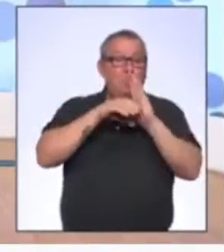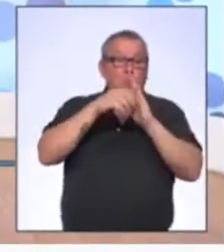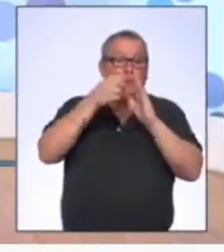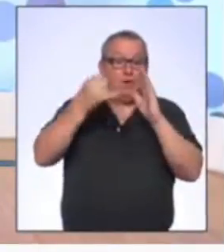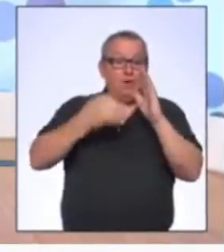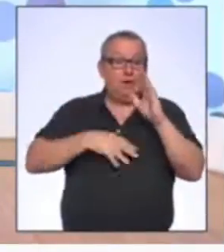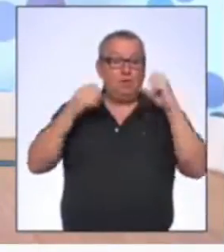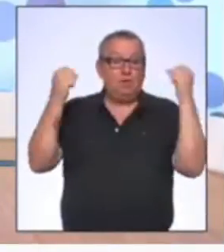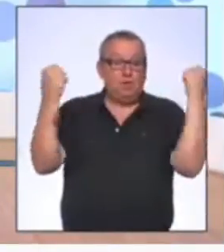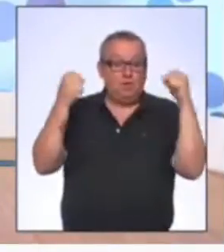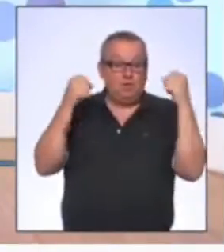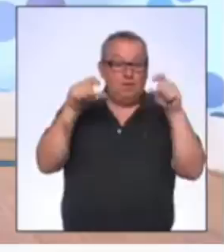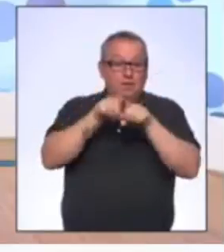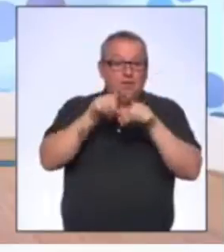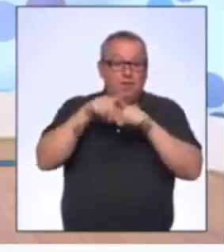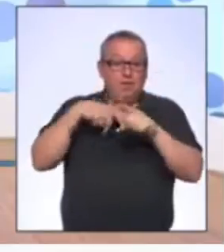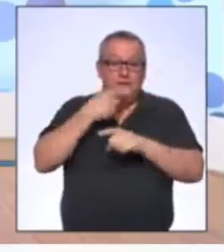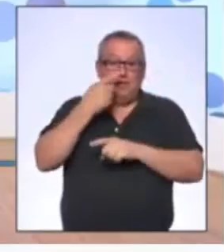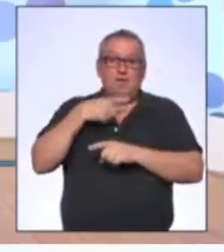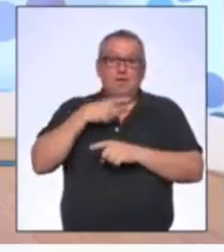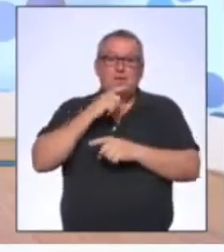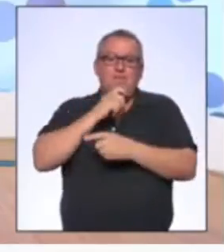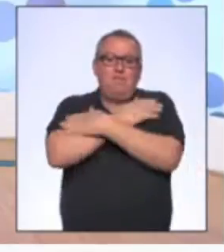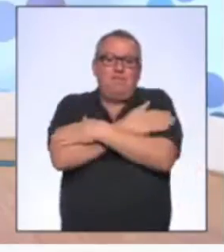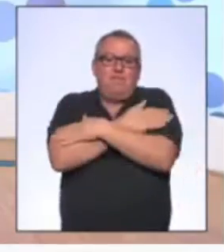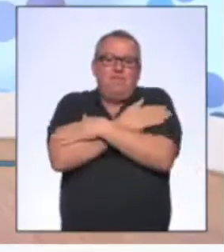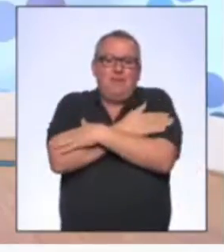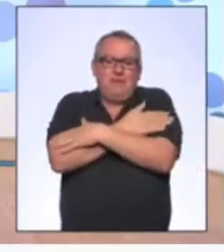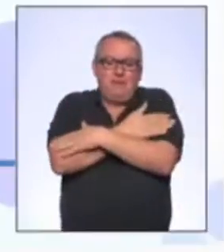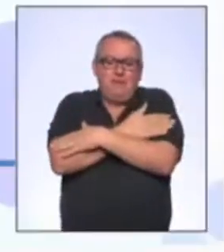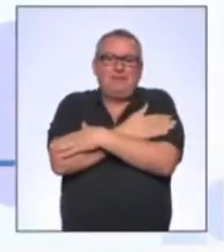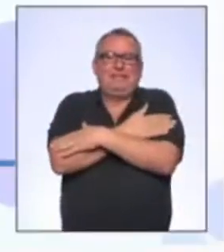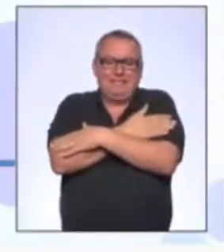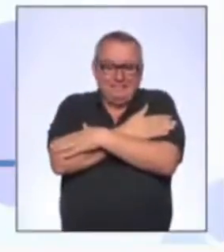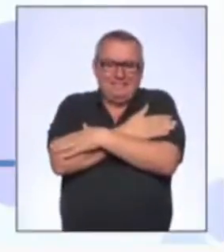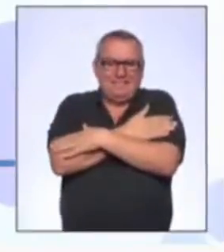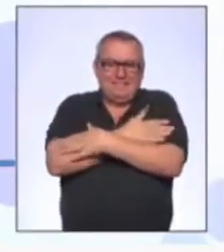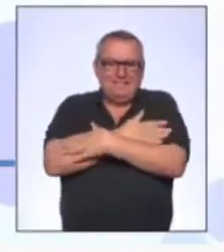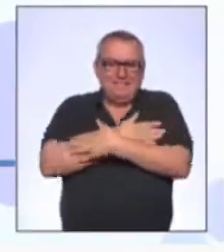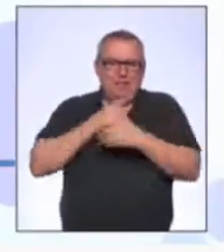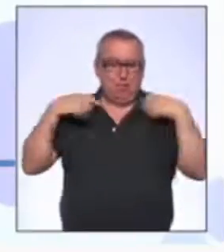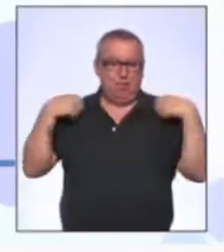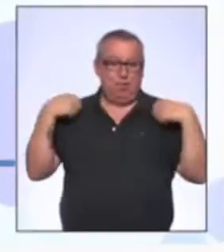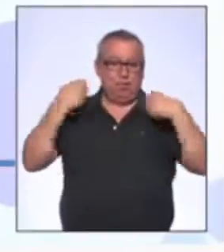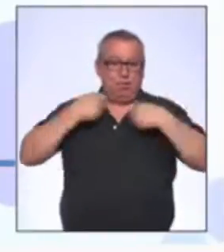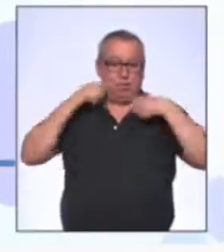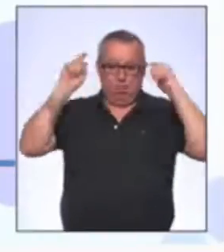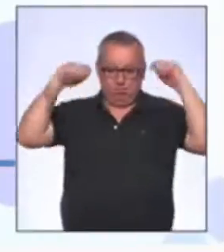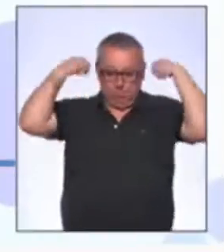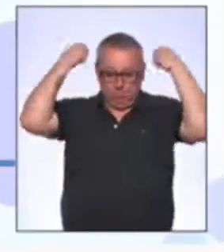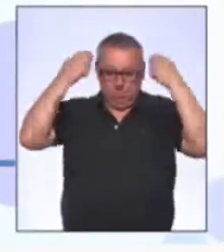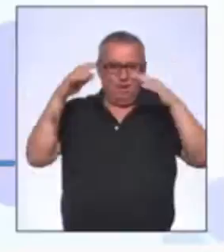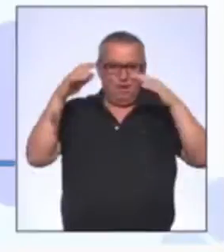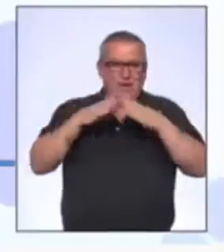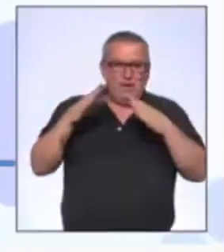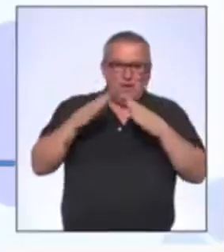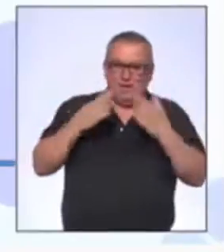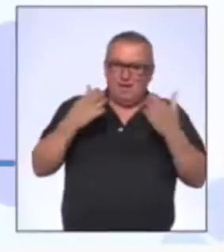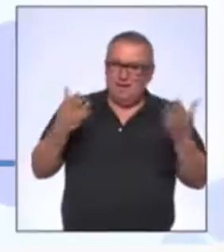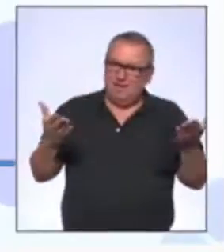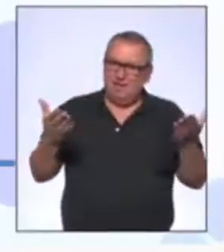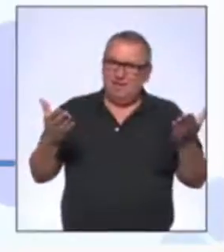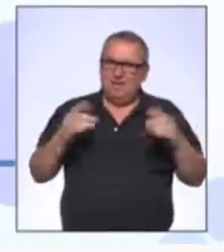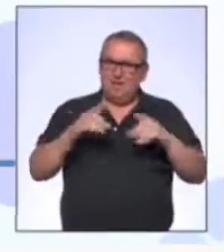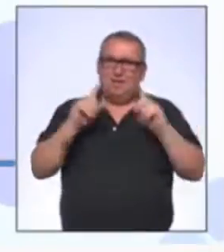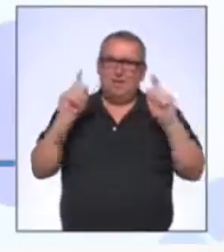física e tem muita gente falando que tá com frio frio gente vamos lá pô eu casaquinho vocês estão aí em casa né